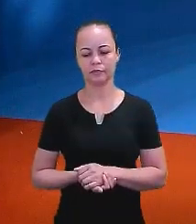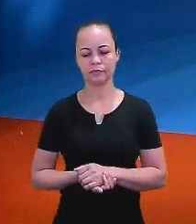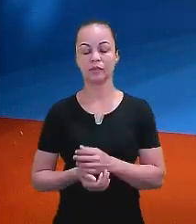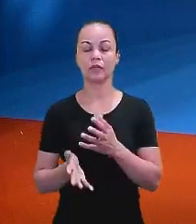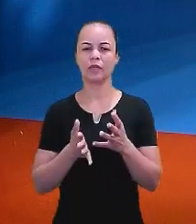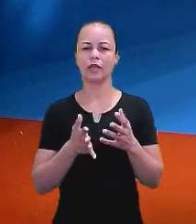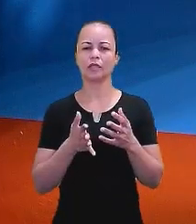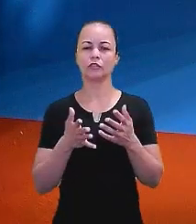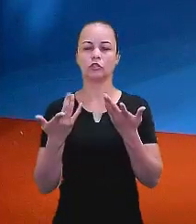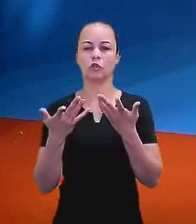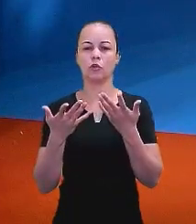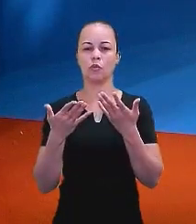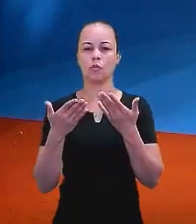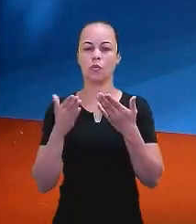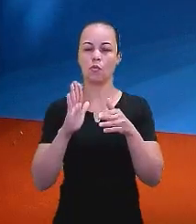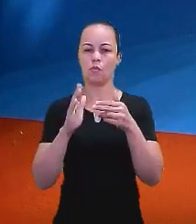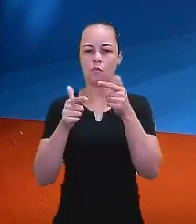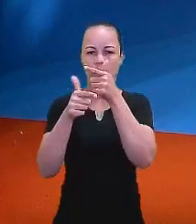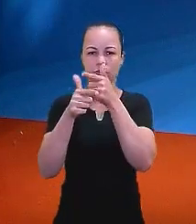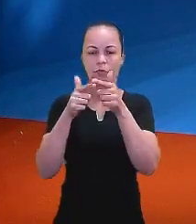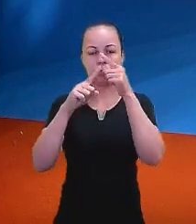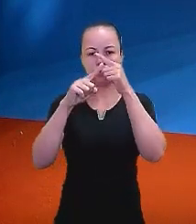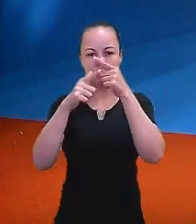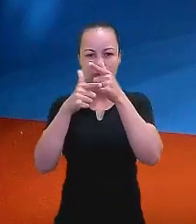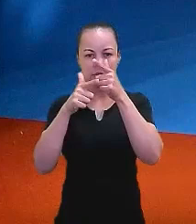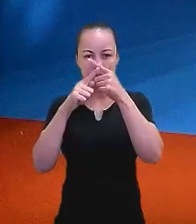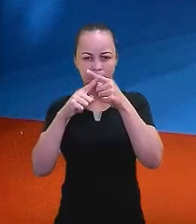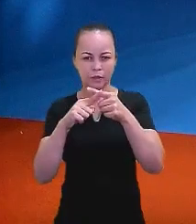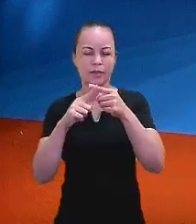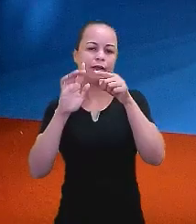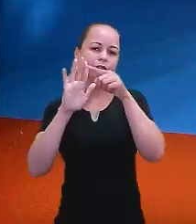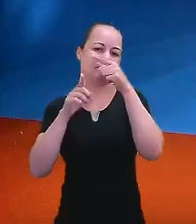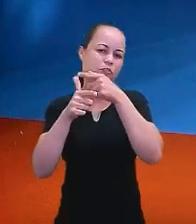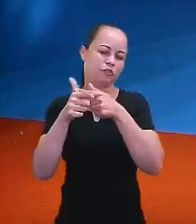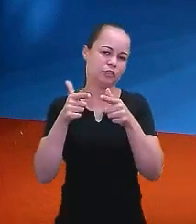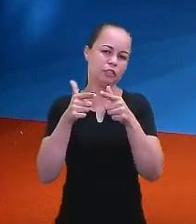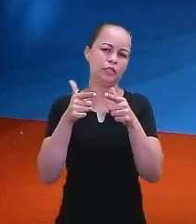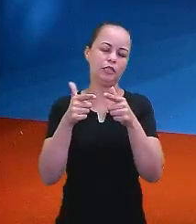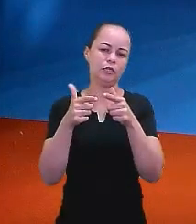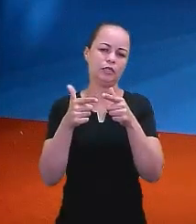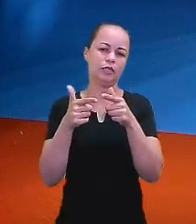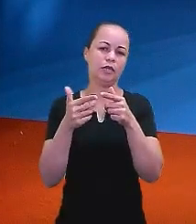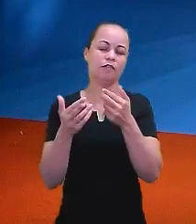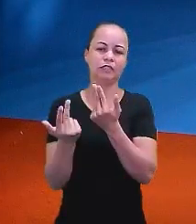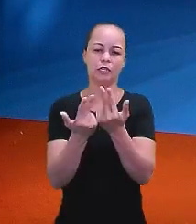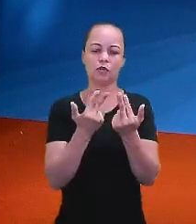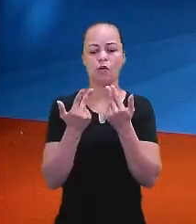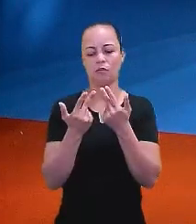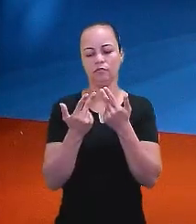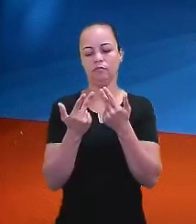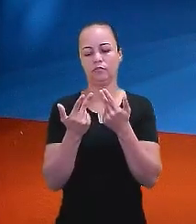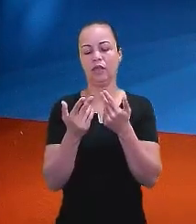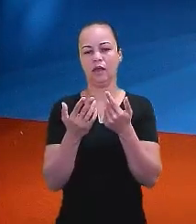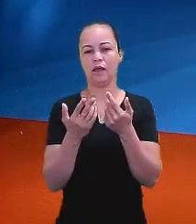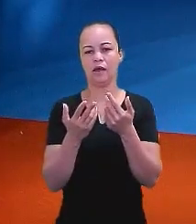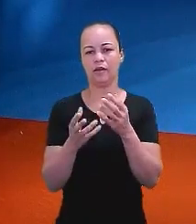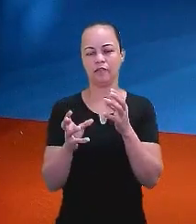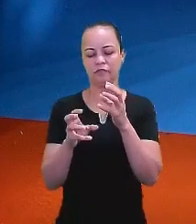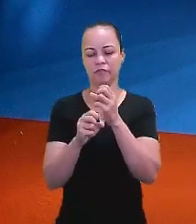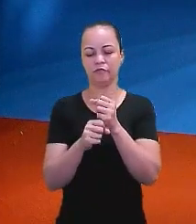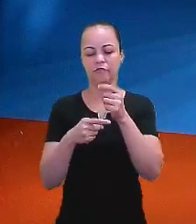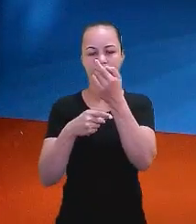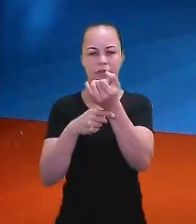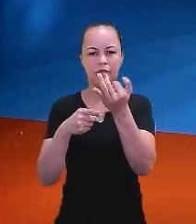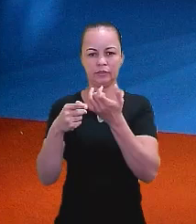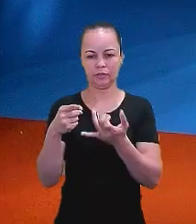multiplicar ou dividir numerador e denominador por um mesmo valor, eu vou transformar em fração equivalente. Lembram disso? Então,